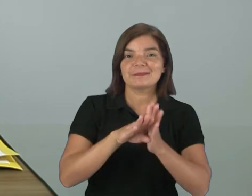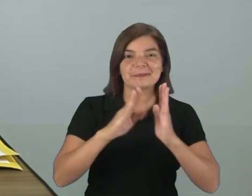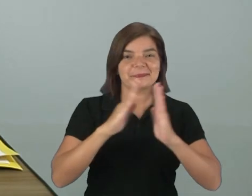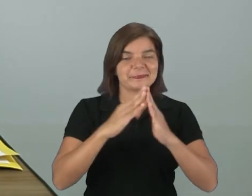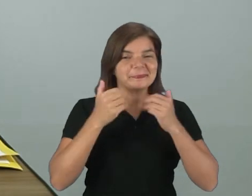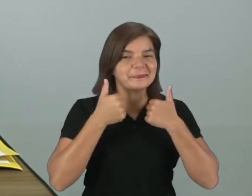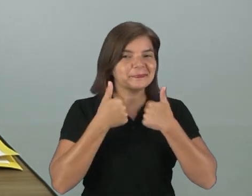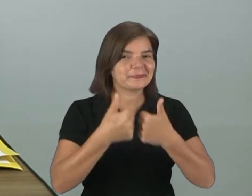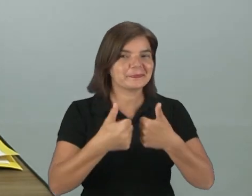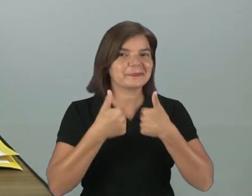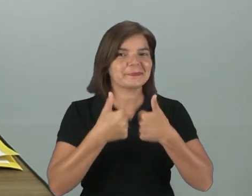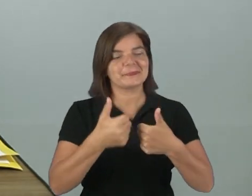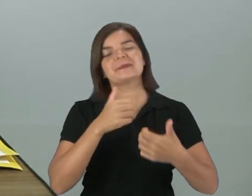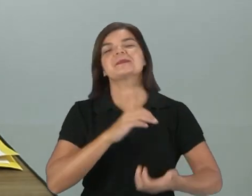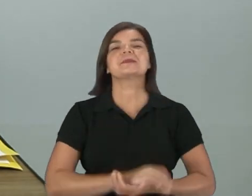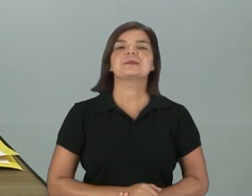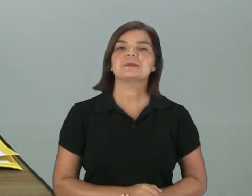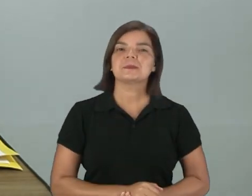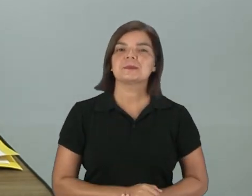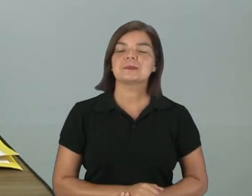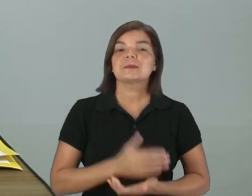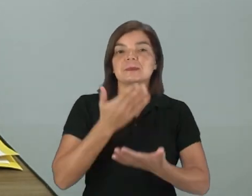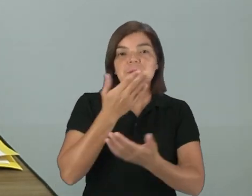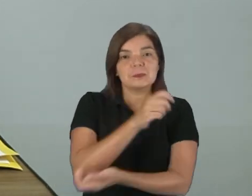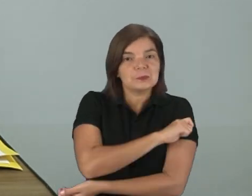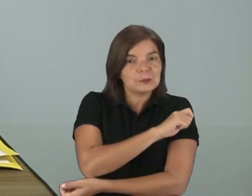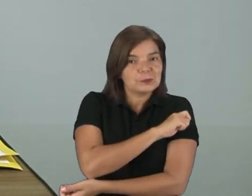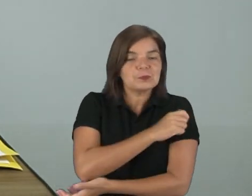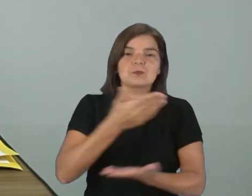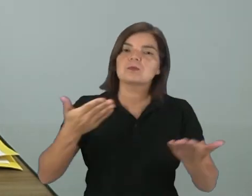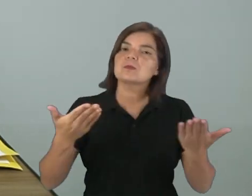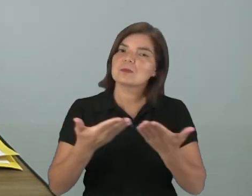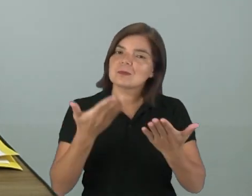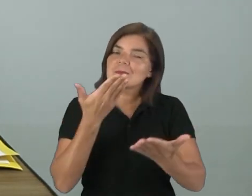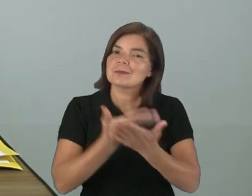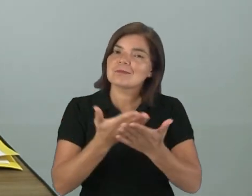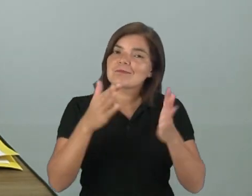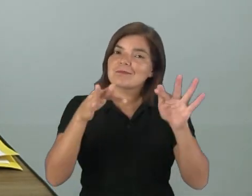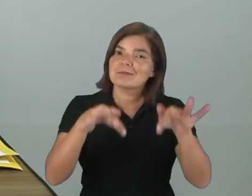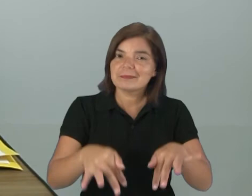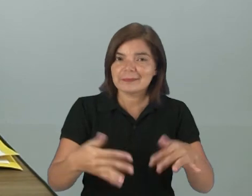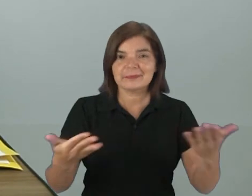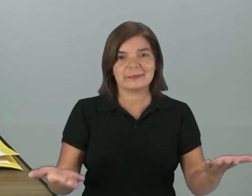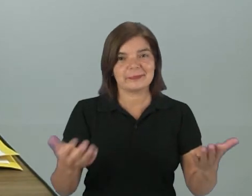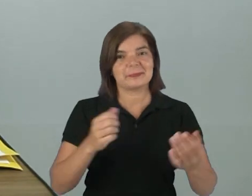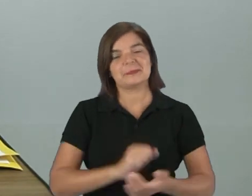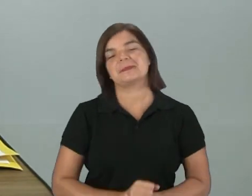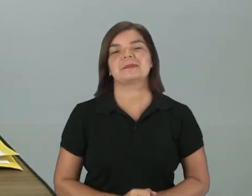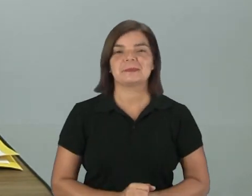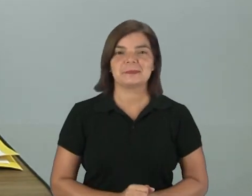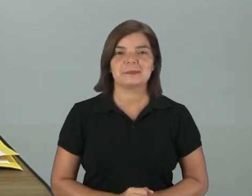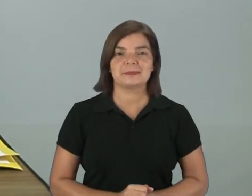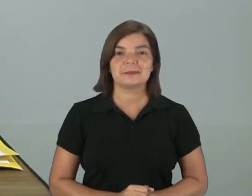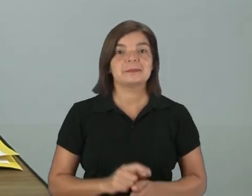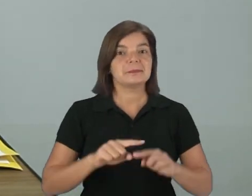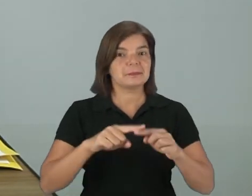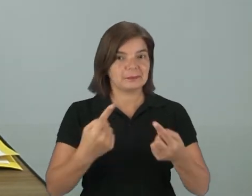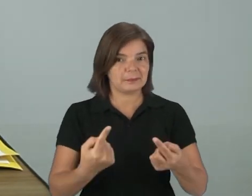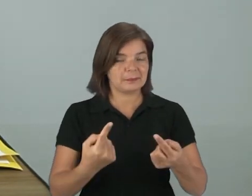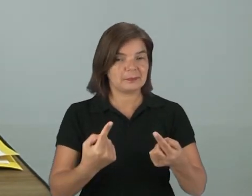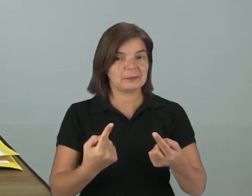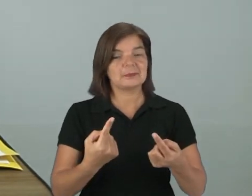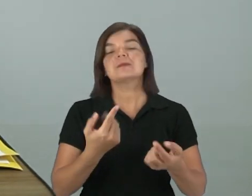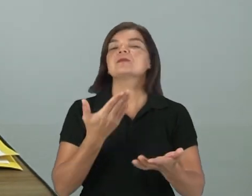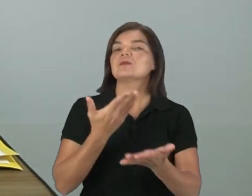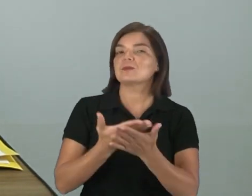Muito bem! Estudantes, a nossa aula de hoje chegou ao fim. Mas para